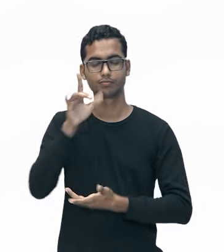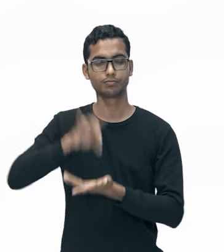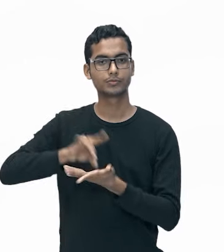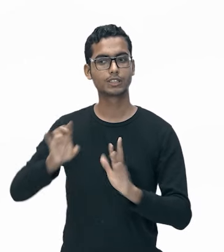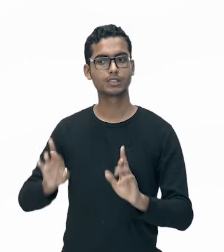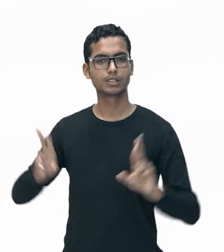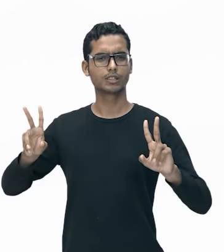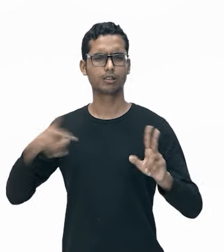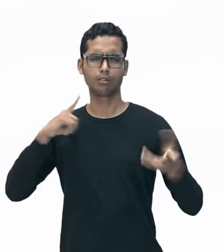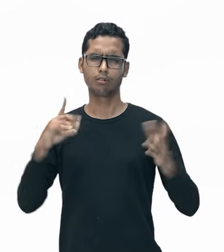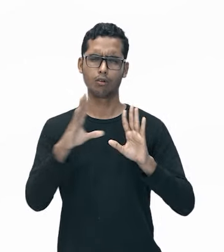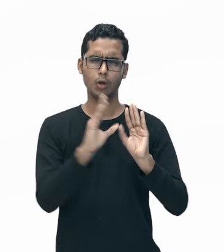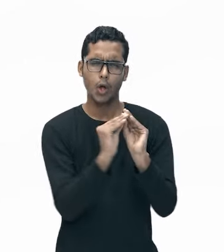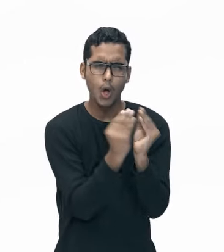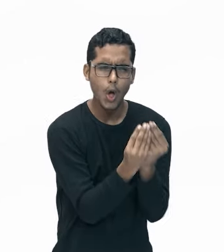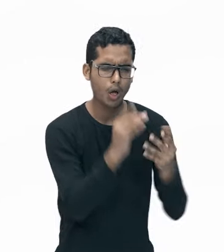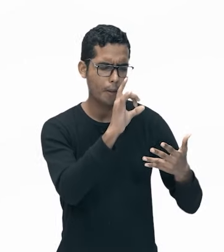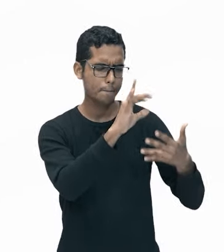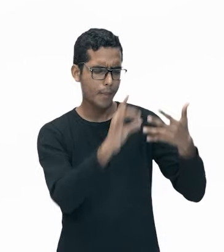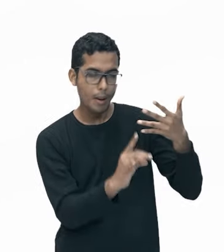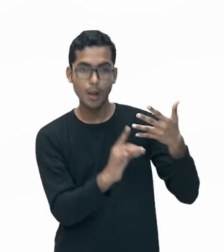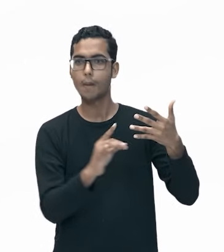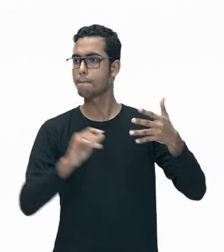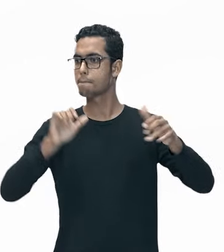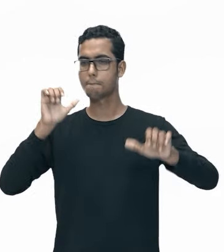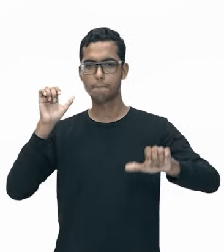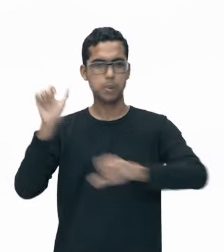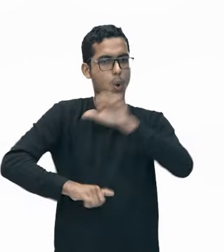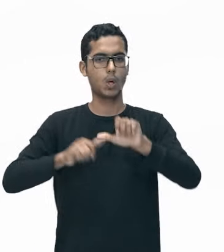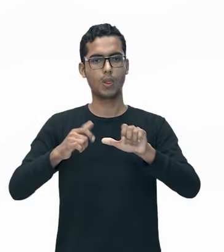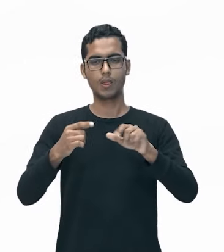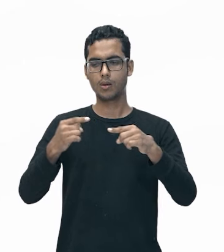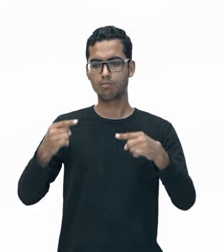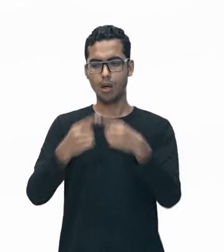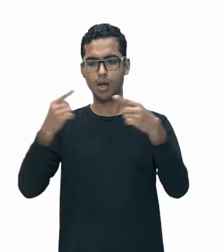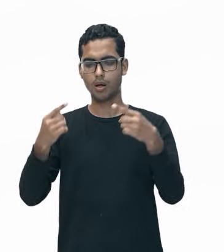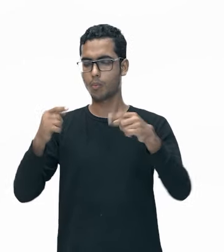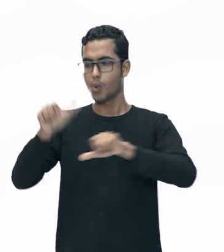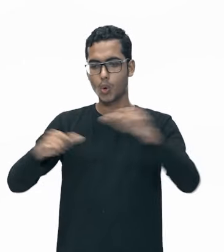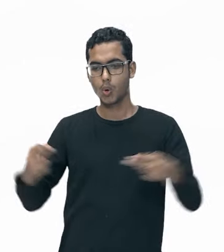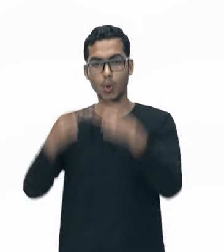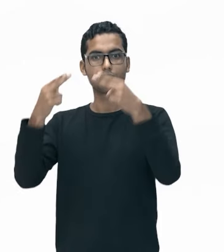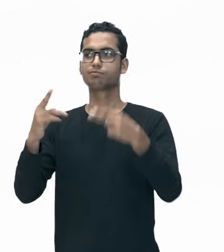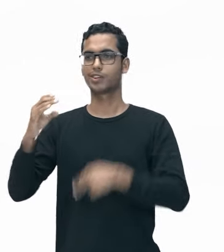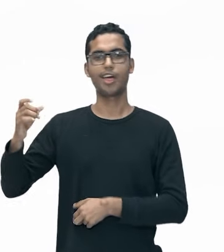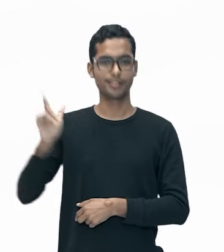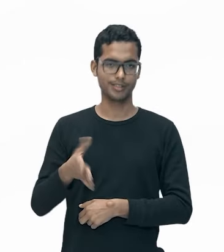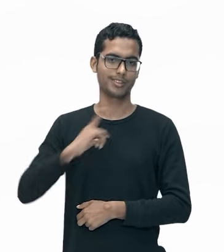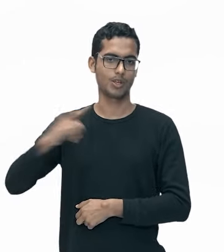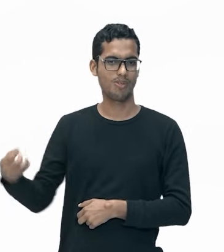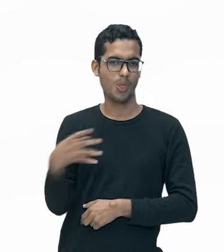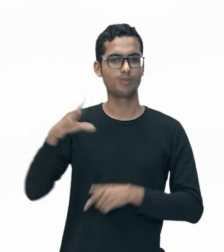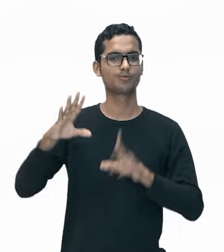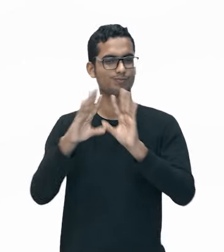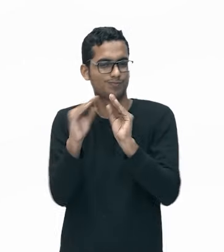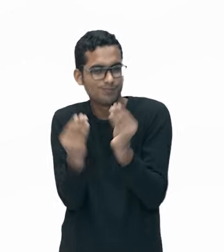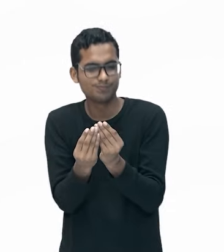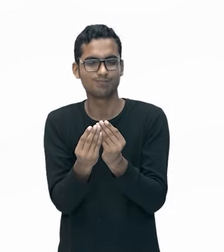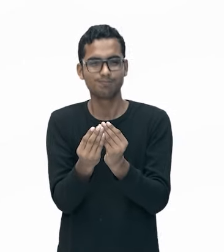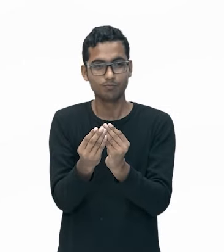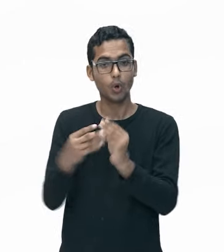substância mudou uma ligaçãozinha gente a gente já tem uma nova substância com propriedades completamente diferentes